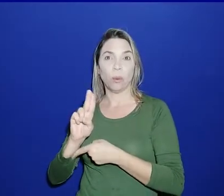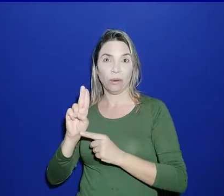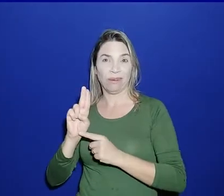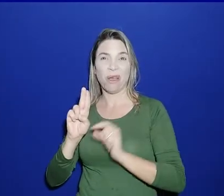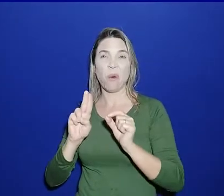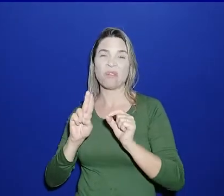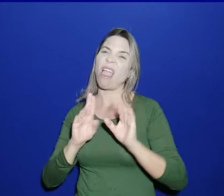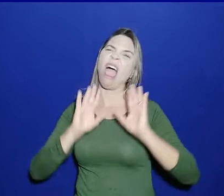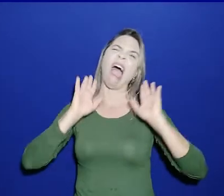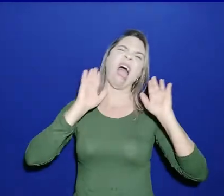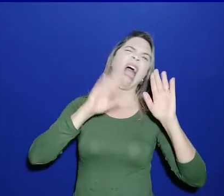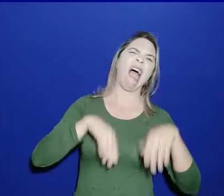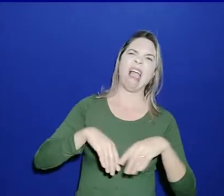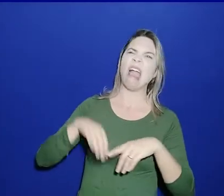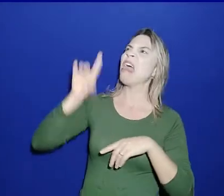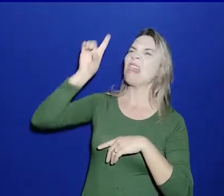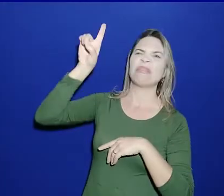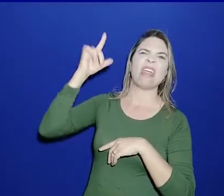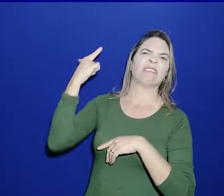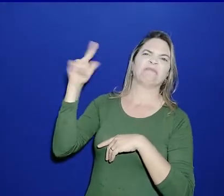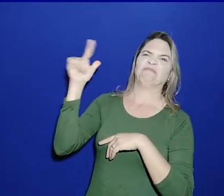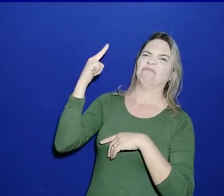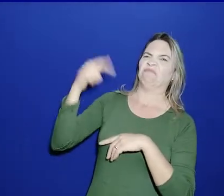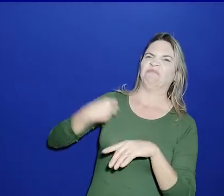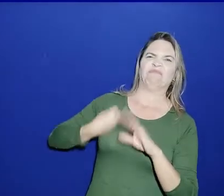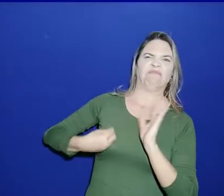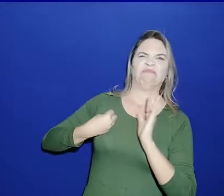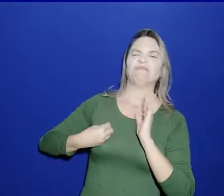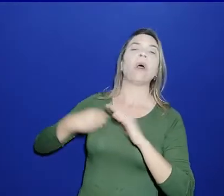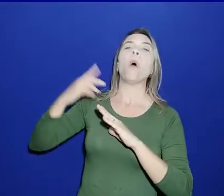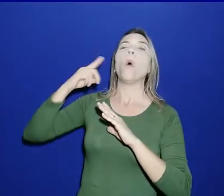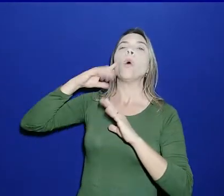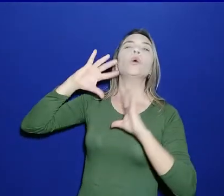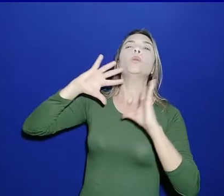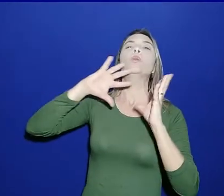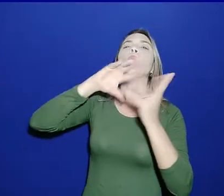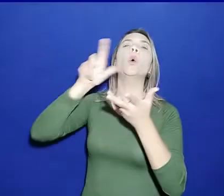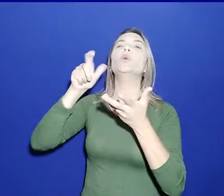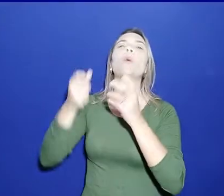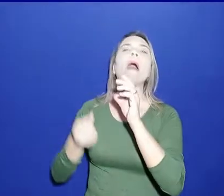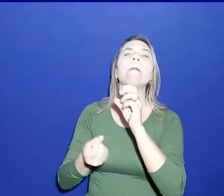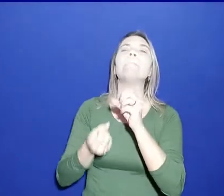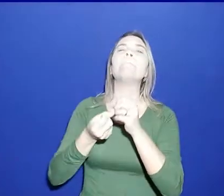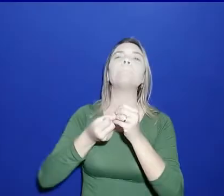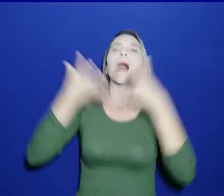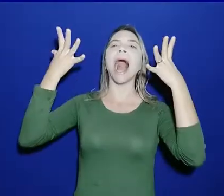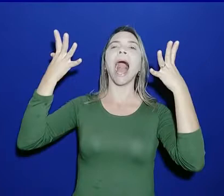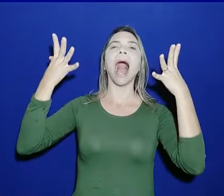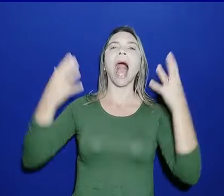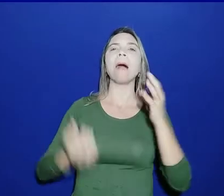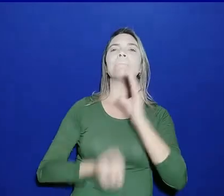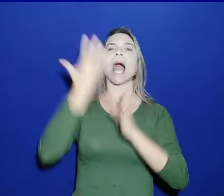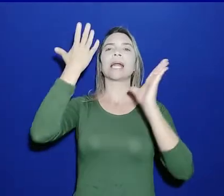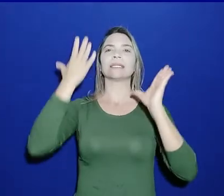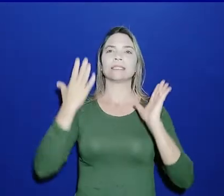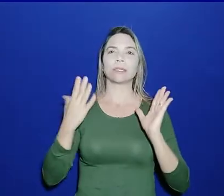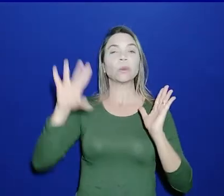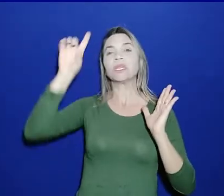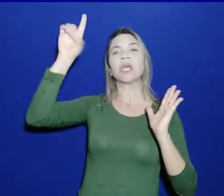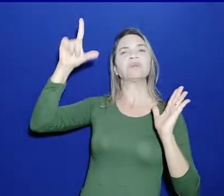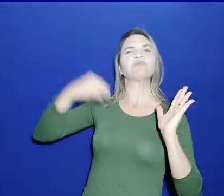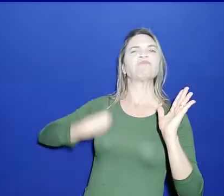ateísmo diz que tudo veio do nada. O ateísmo diz que provavelmente Deus não